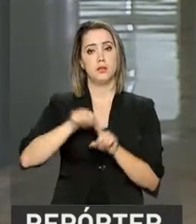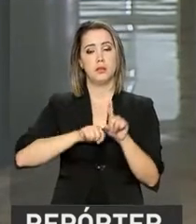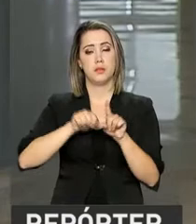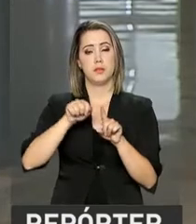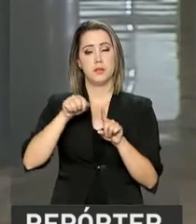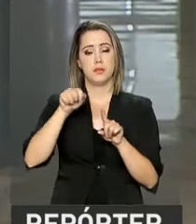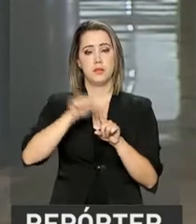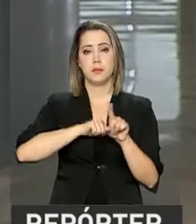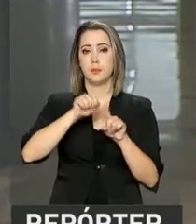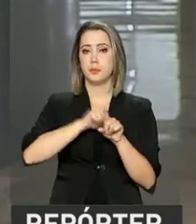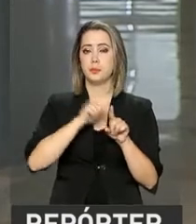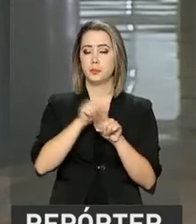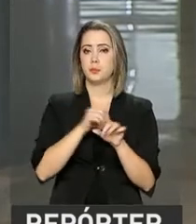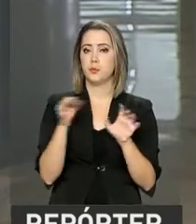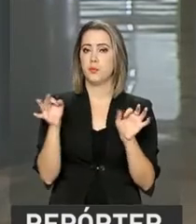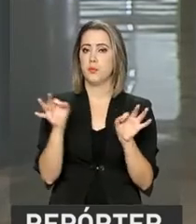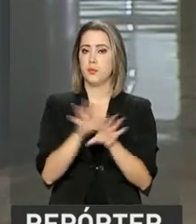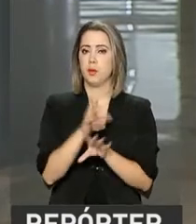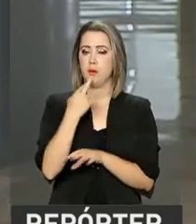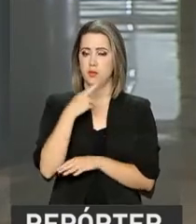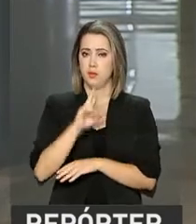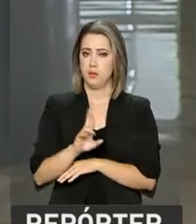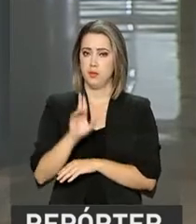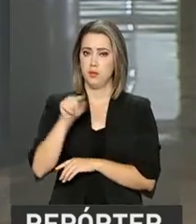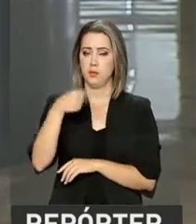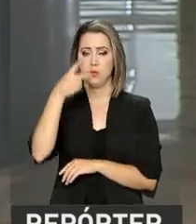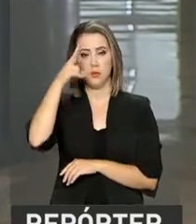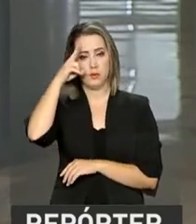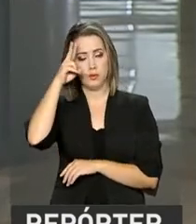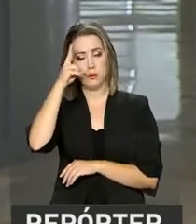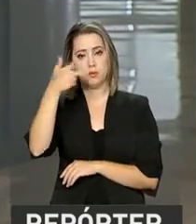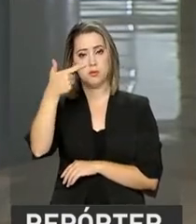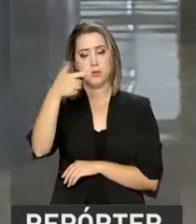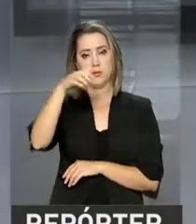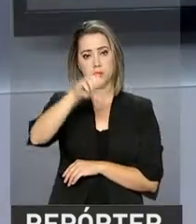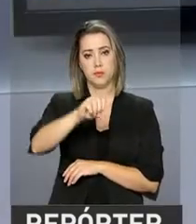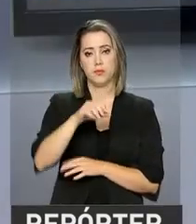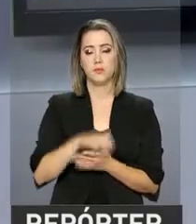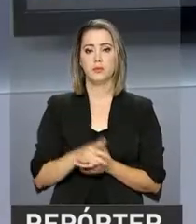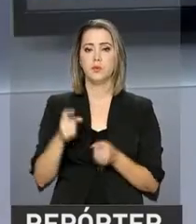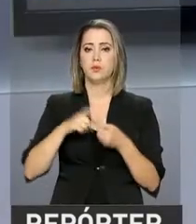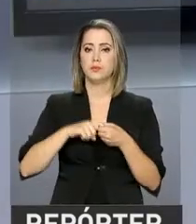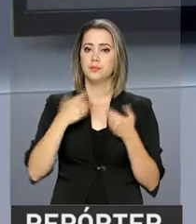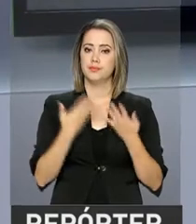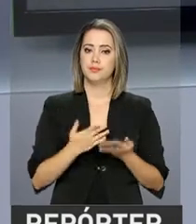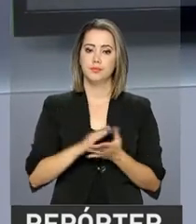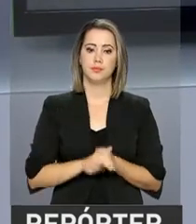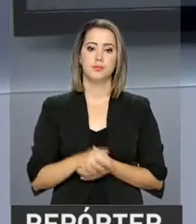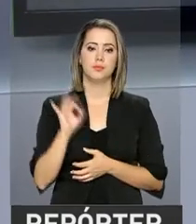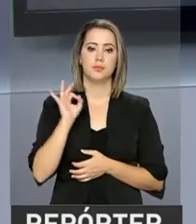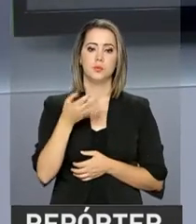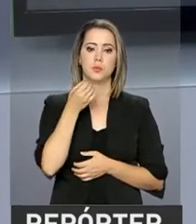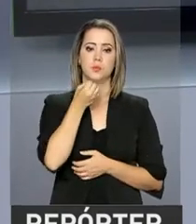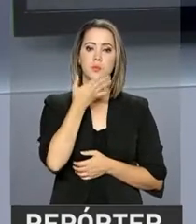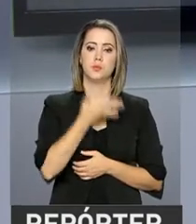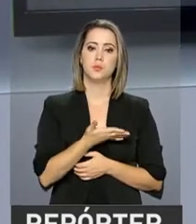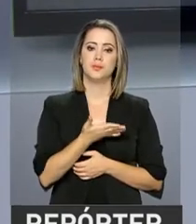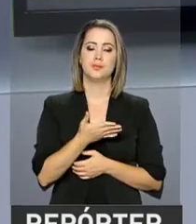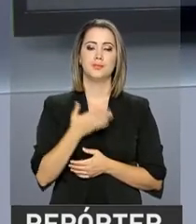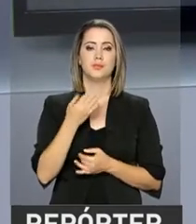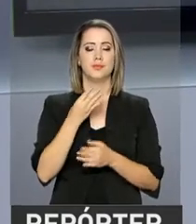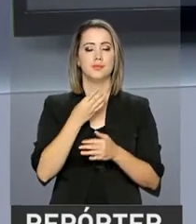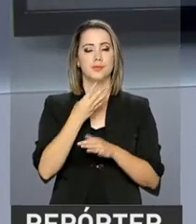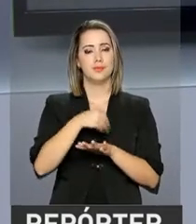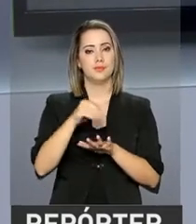da pesquisa vai ser divulgado na próxima segunda feira dia 29 contamos com você roberto está muito boa na brigado por mais